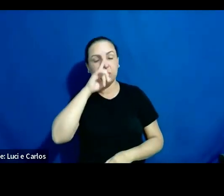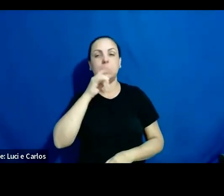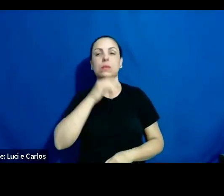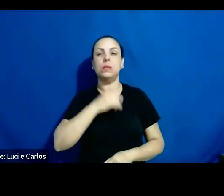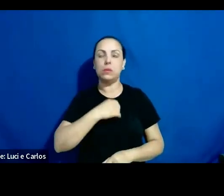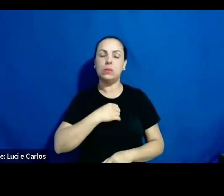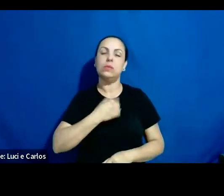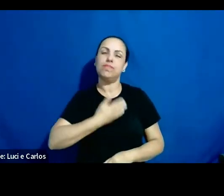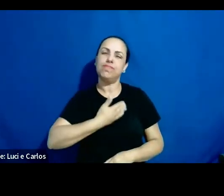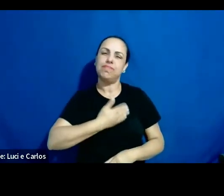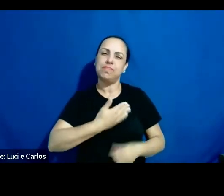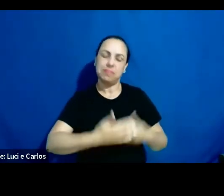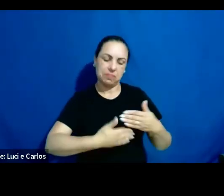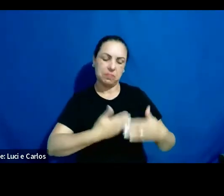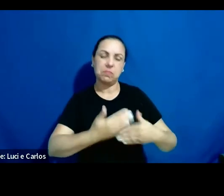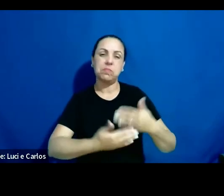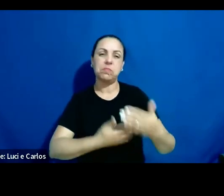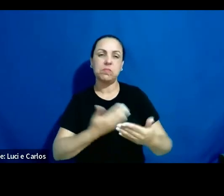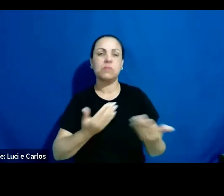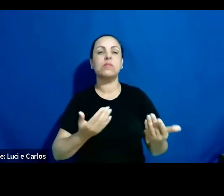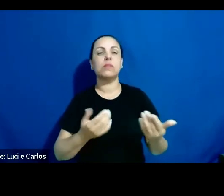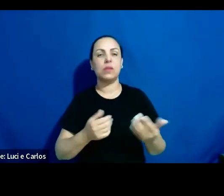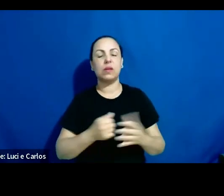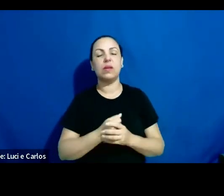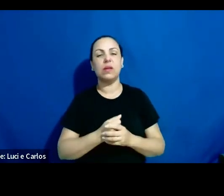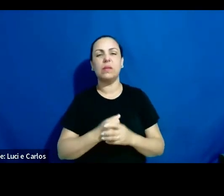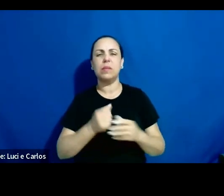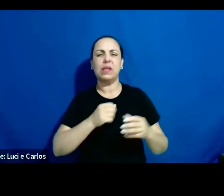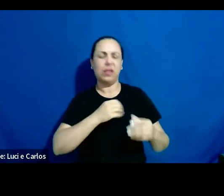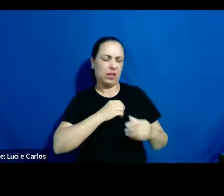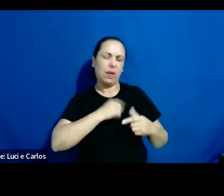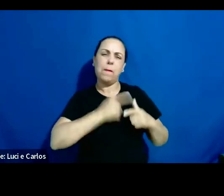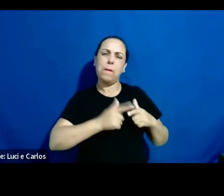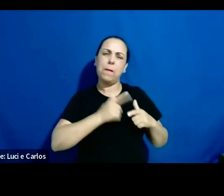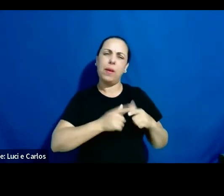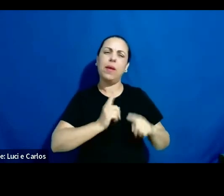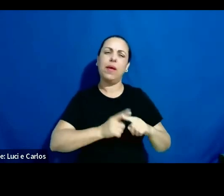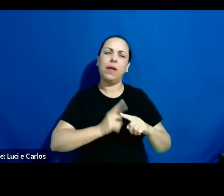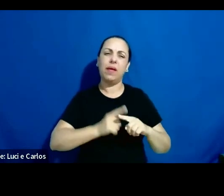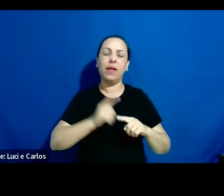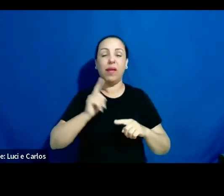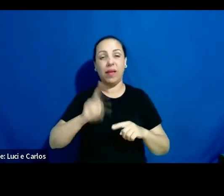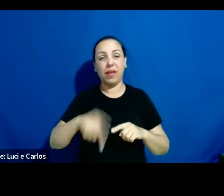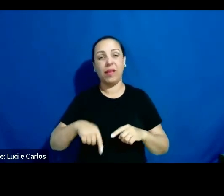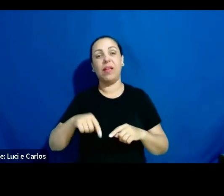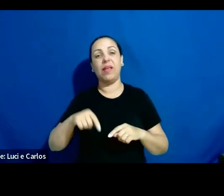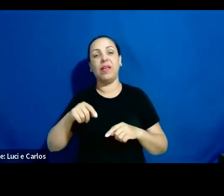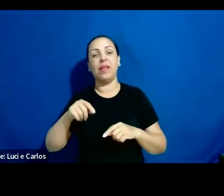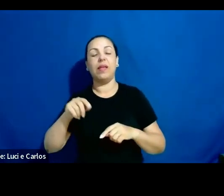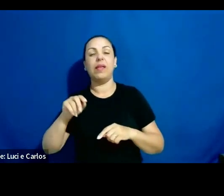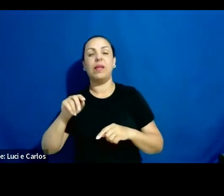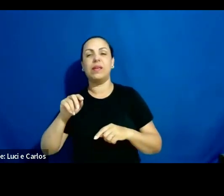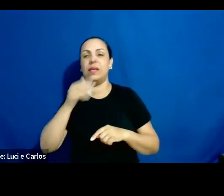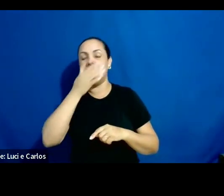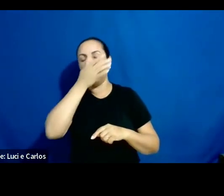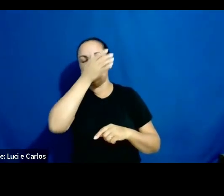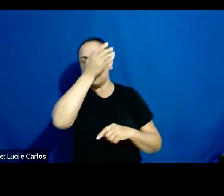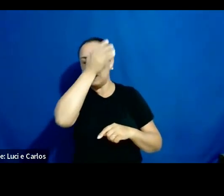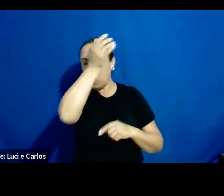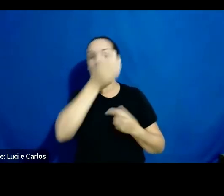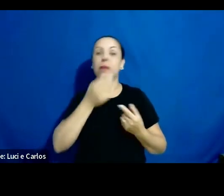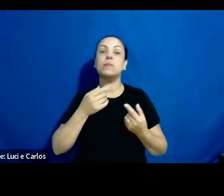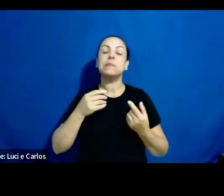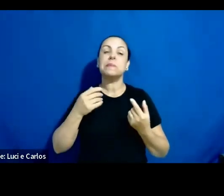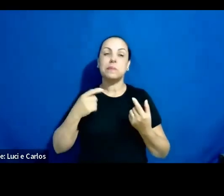a miocardite tem aumentado foi com reação aos imunizantes, né, de RNA, que